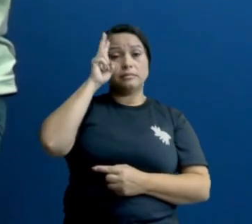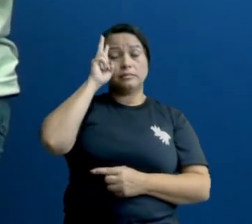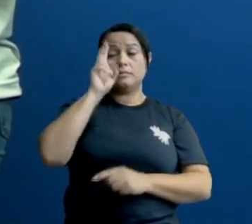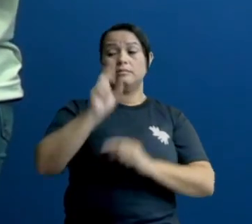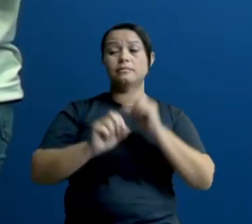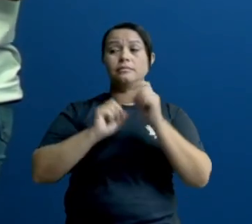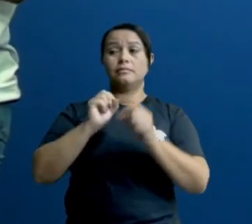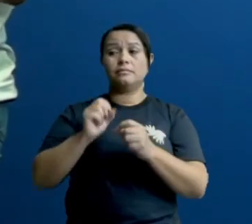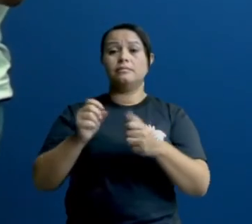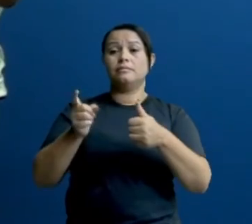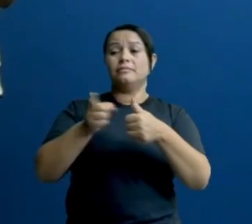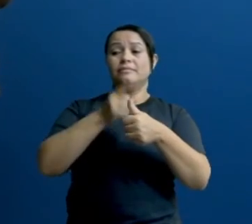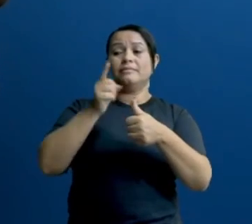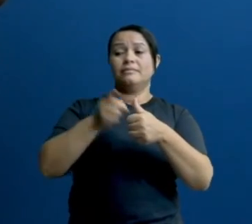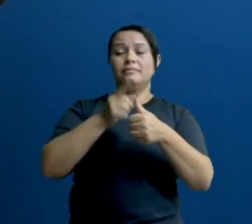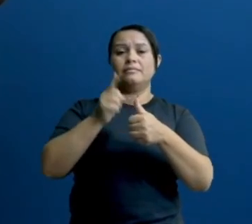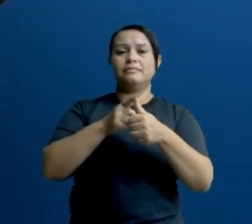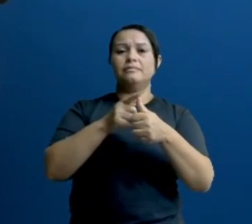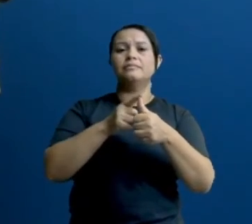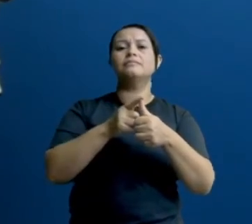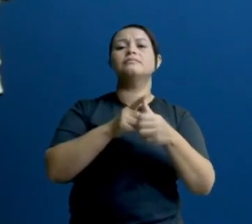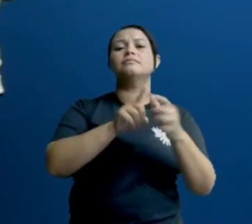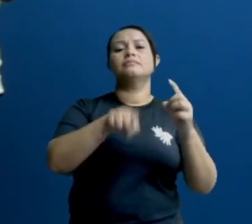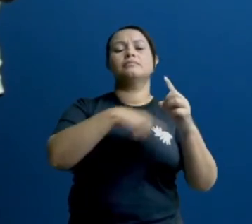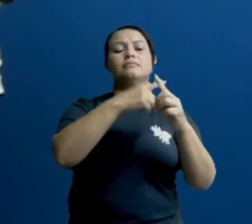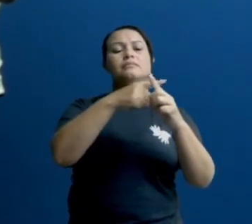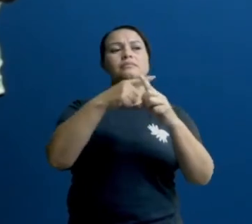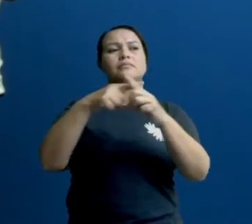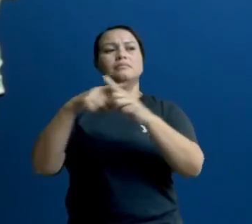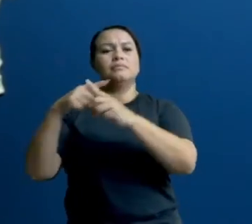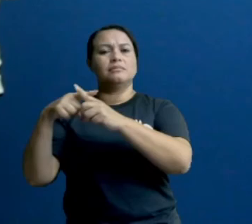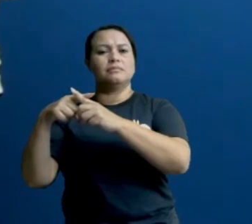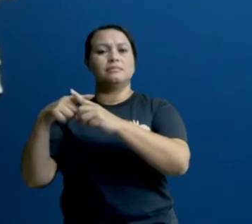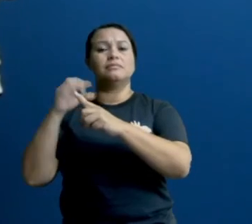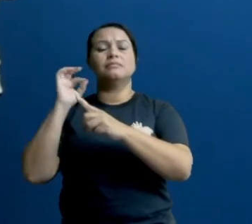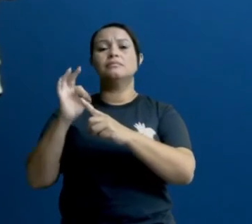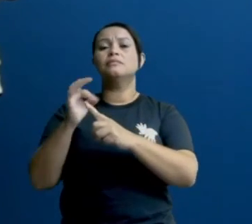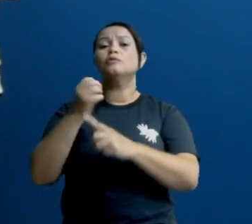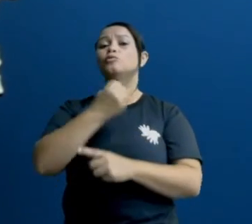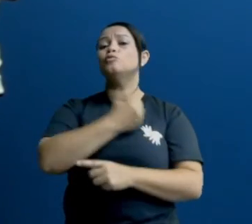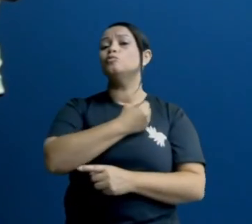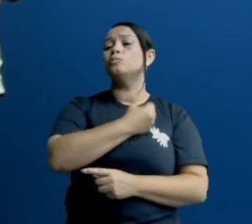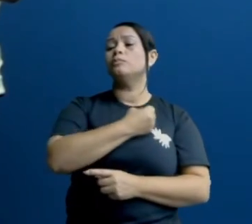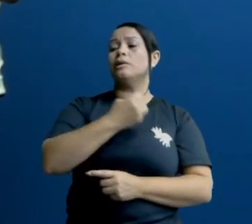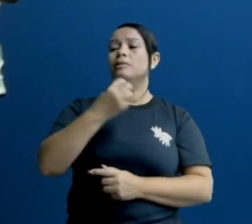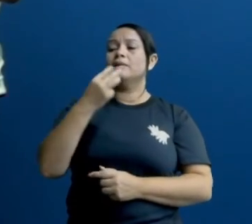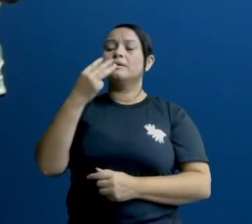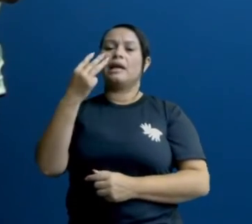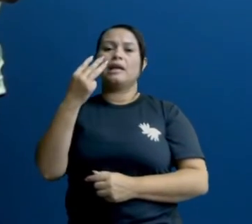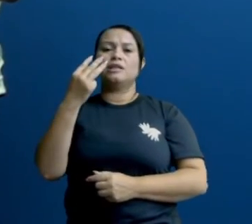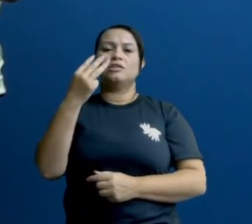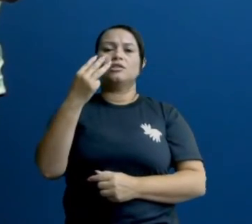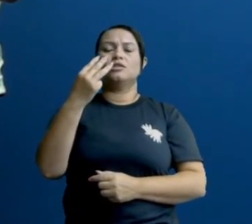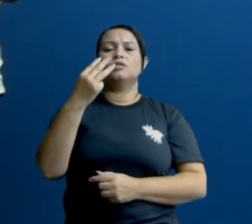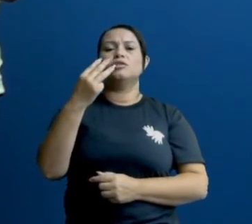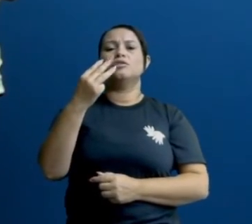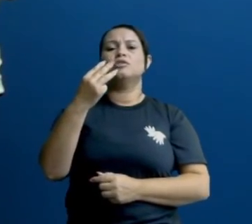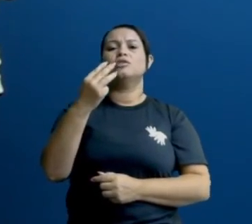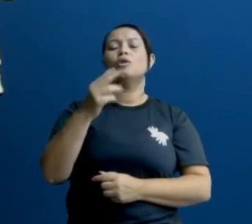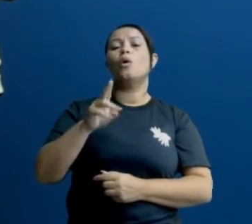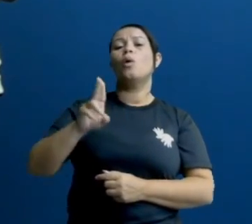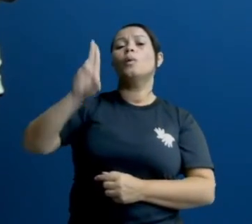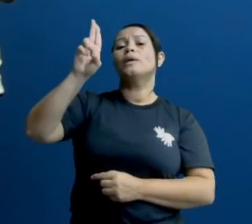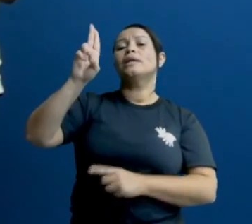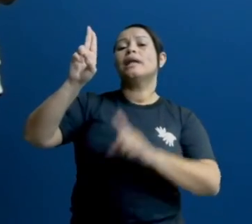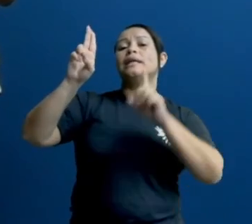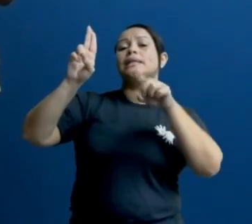que primeiro a gente vai multiplicar, certo? O número 3 com a casa da unidade